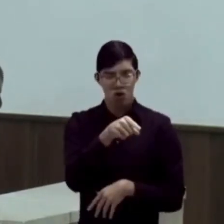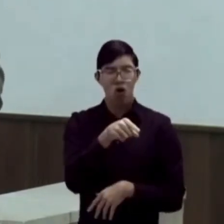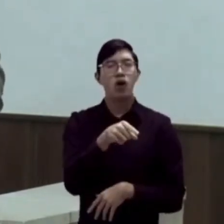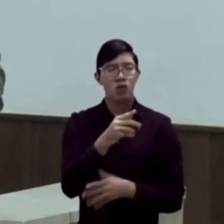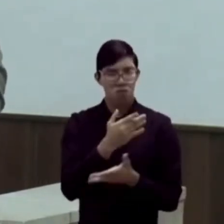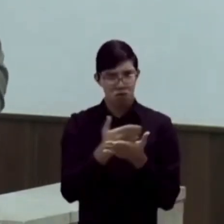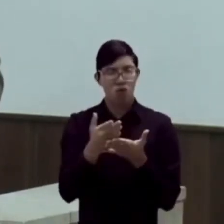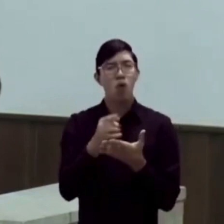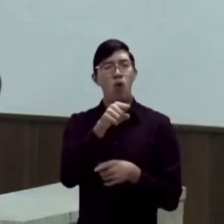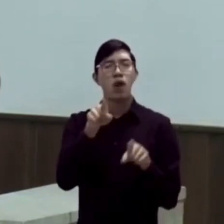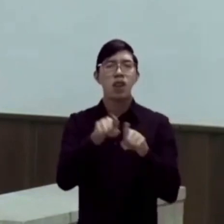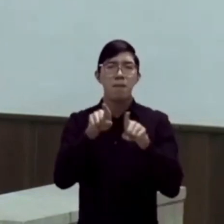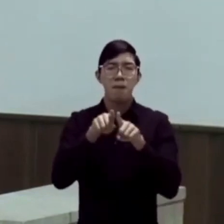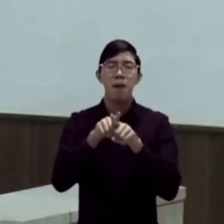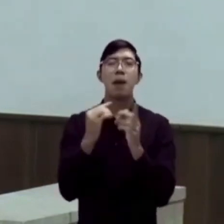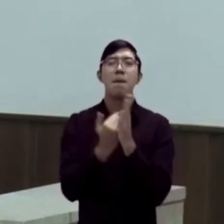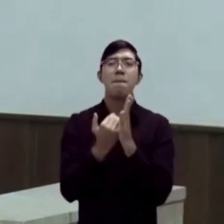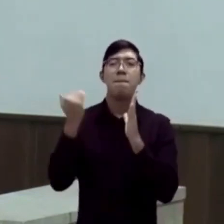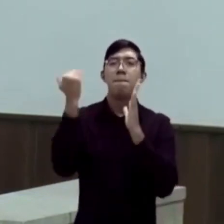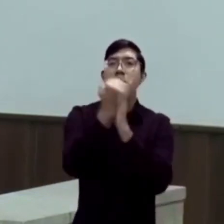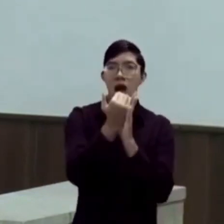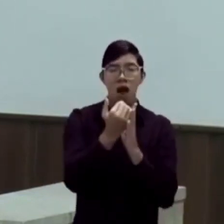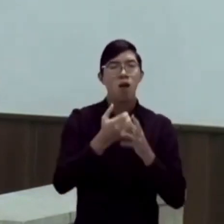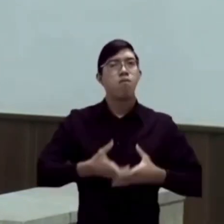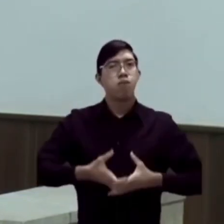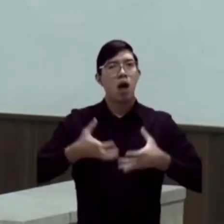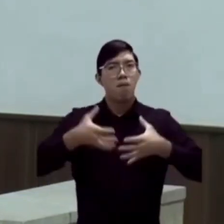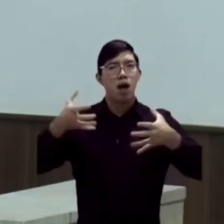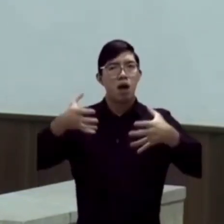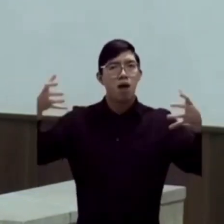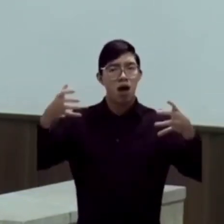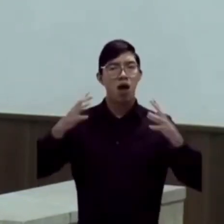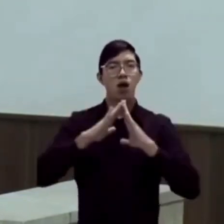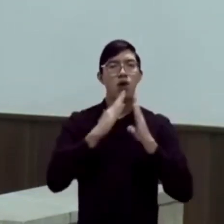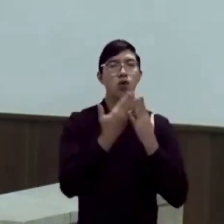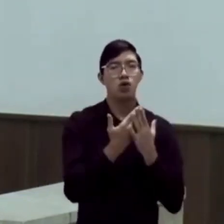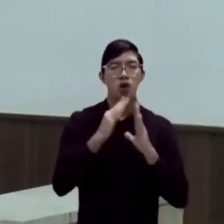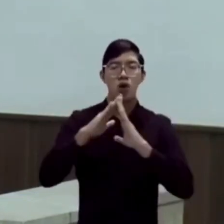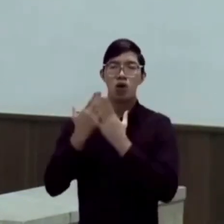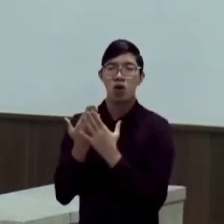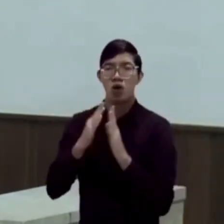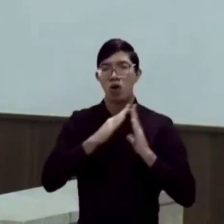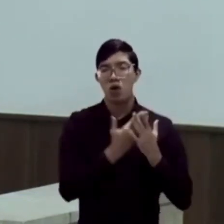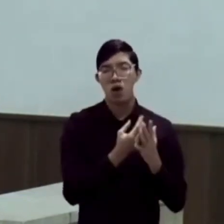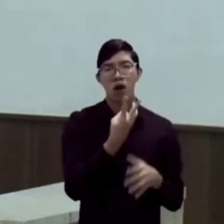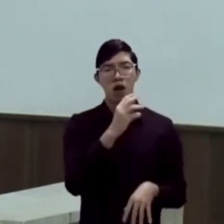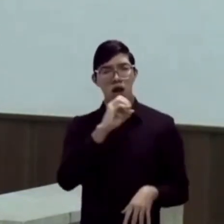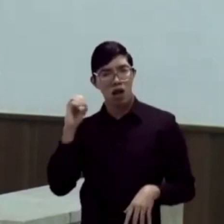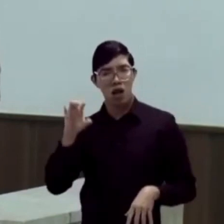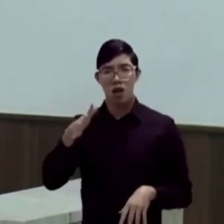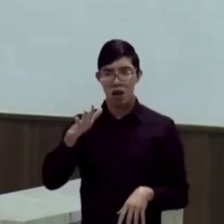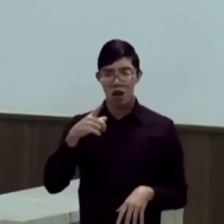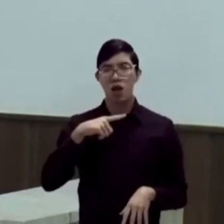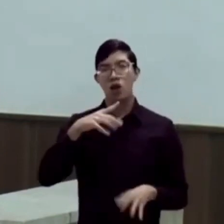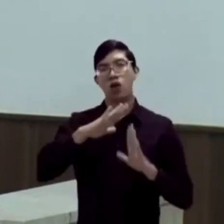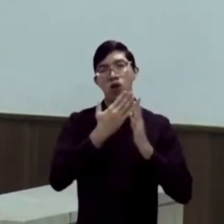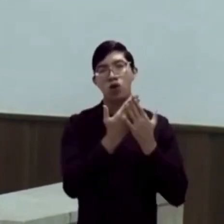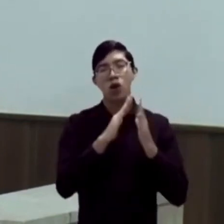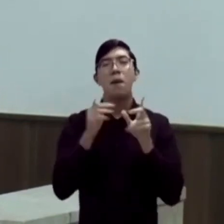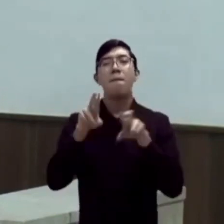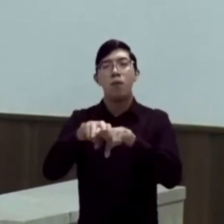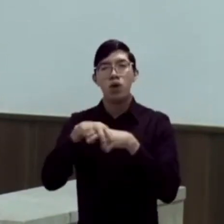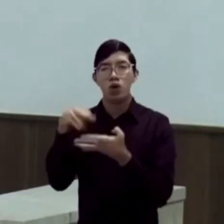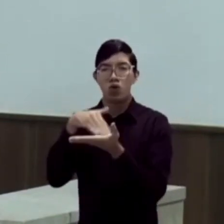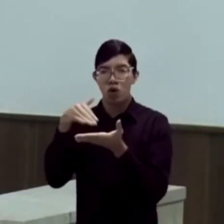300 escolas. Mas precisa ser feita uma força-tarefa junto à Secretaria de Segurança, junto com o Coronel